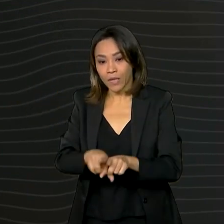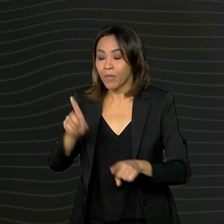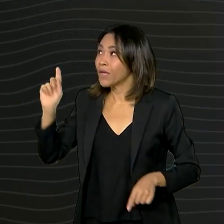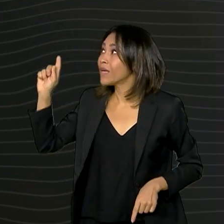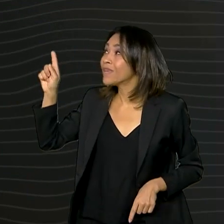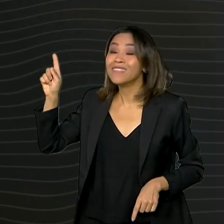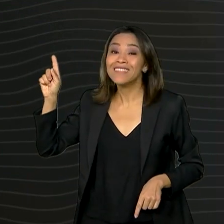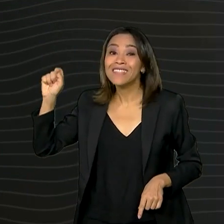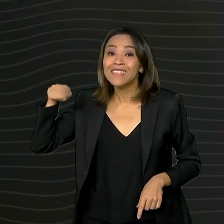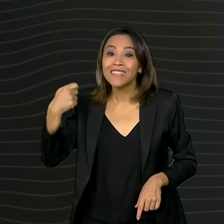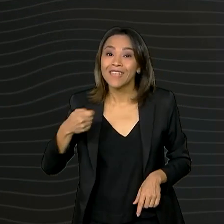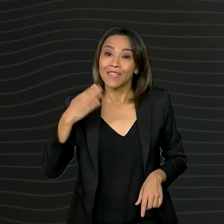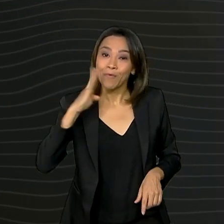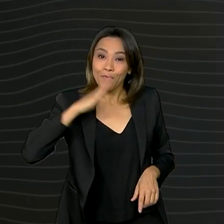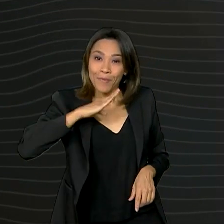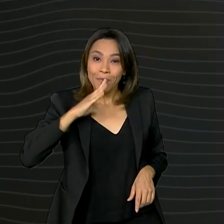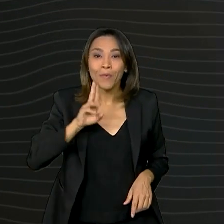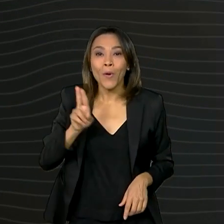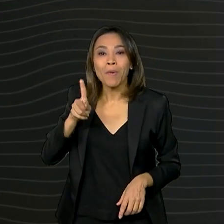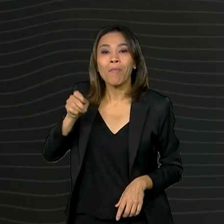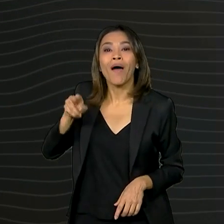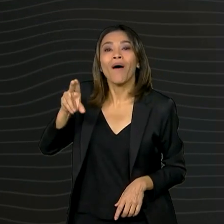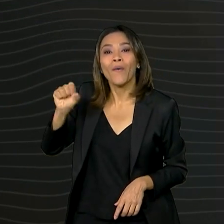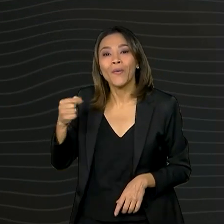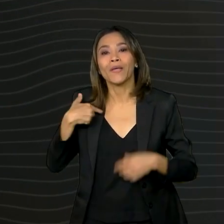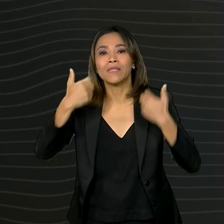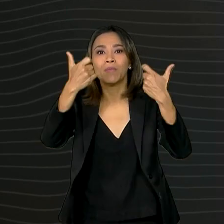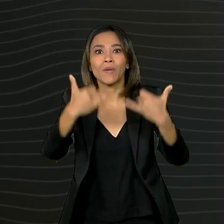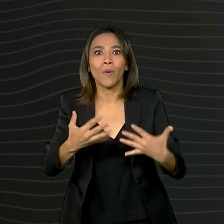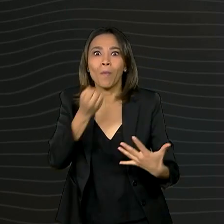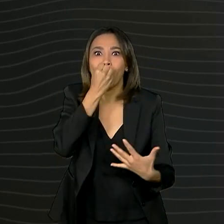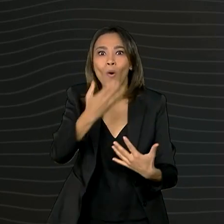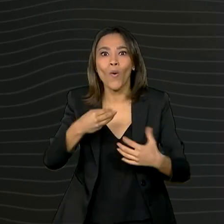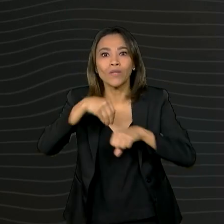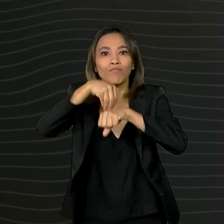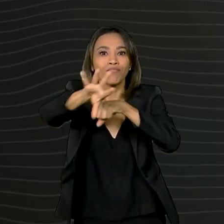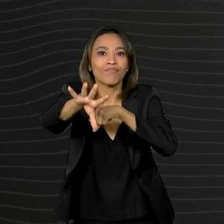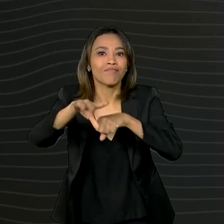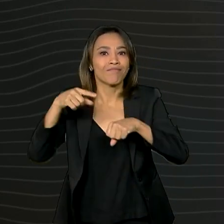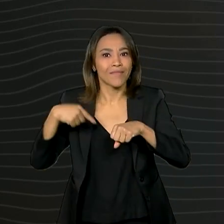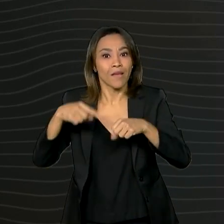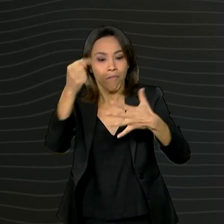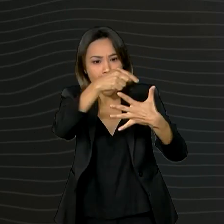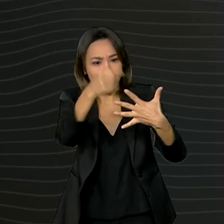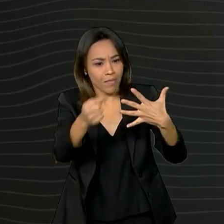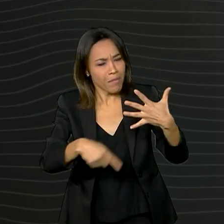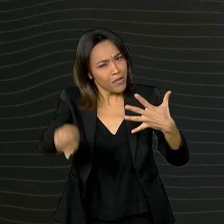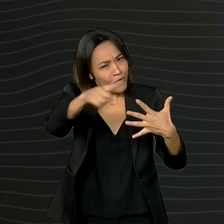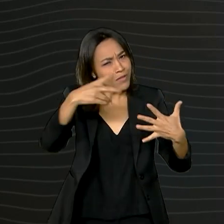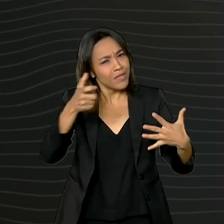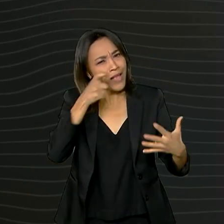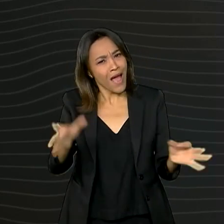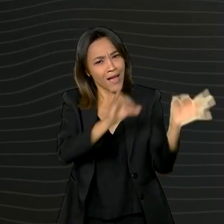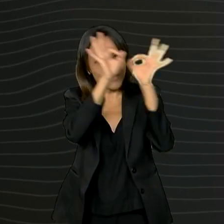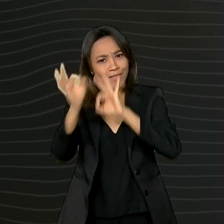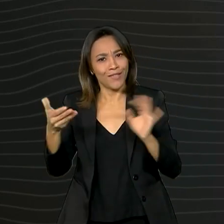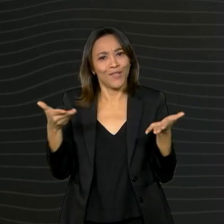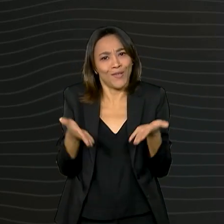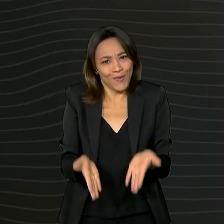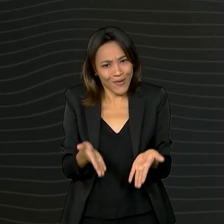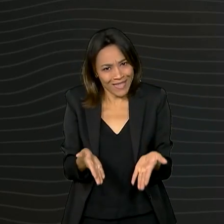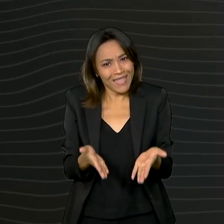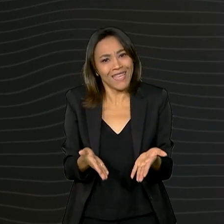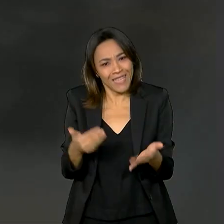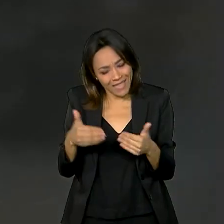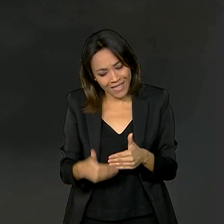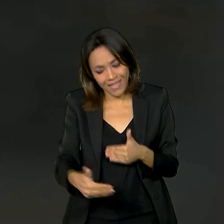Paulo Pimenta, começou esta sexta-feira com um conjunto de boas notícias. E todas elas você viu aqui no Brasil em Dia ou ao